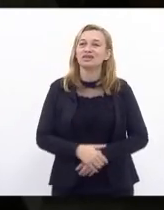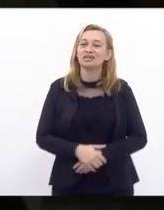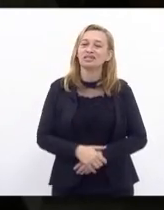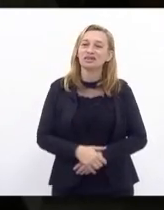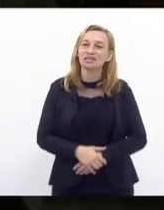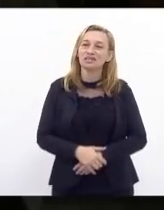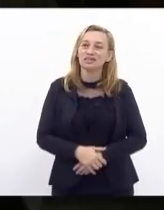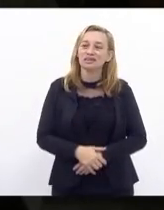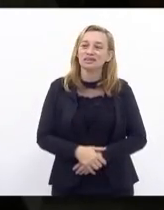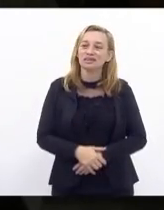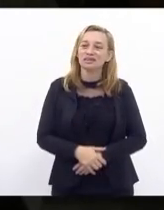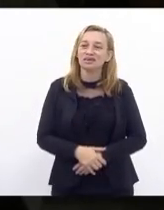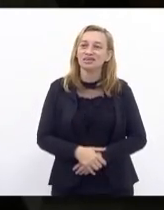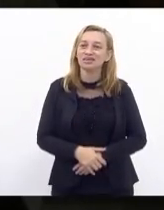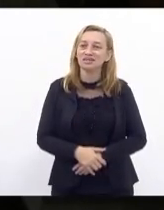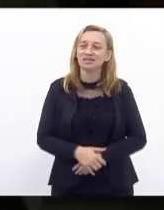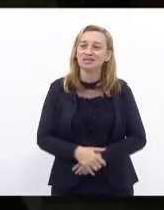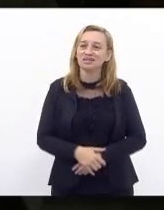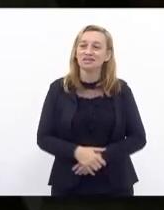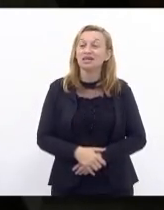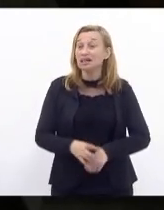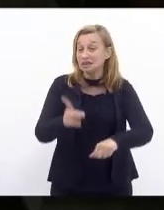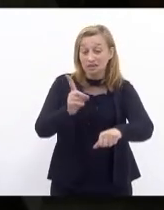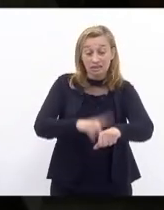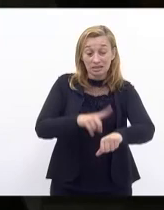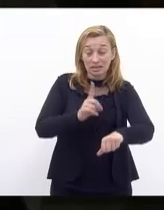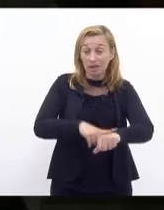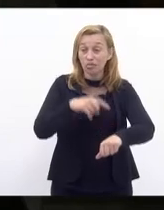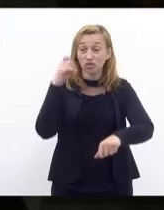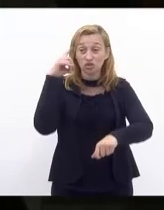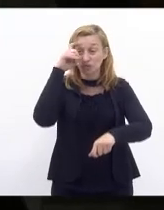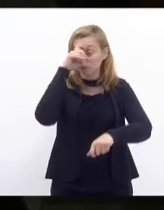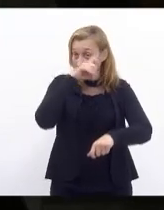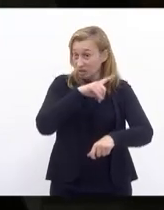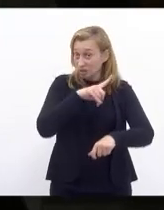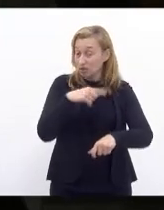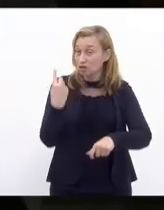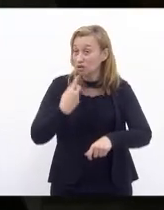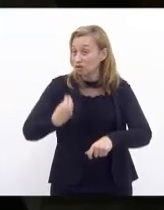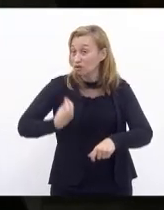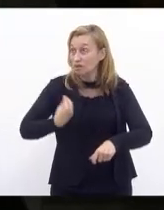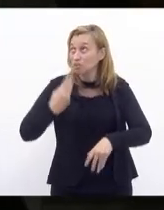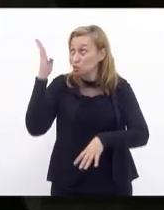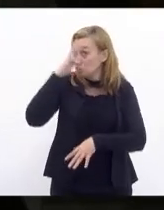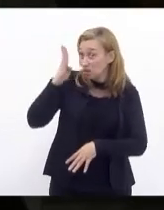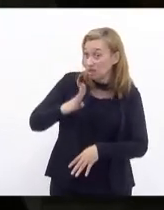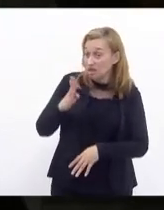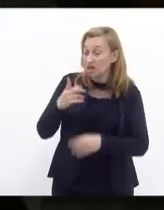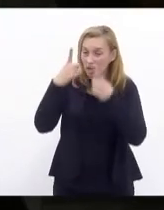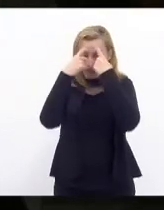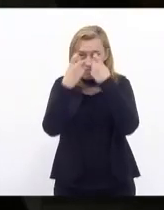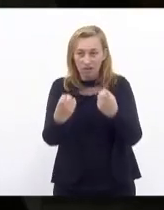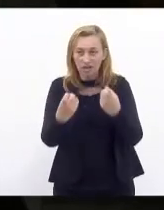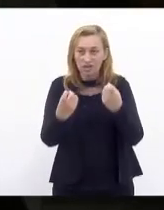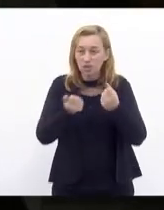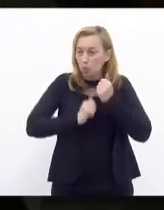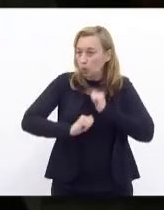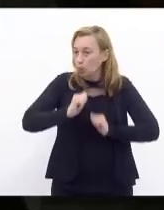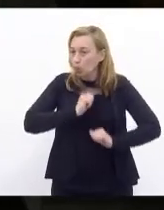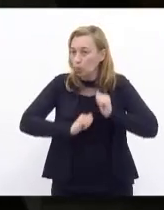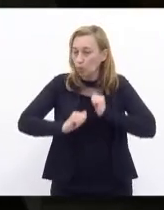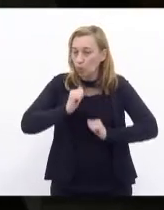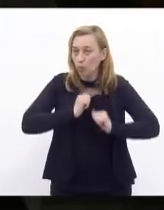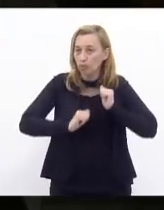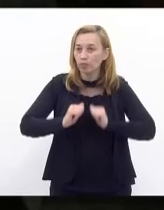em qualquer contexto, nestes tempos sombrios e soturnos em que vivemos no Brasil, em que a violência, o ódio e a intolerância se